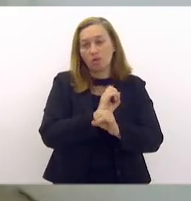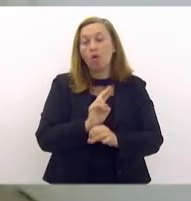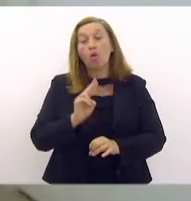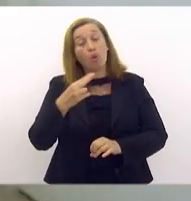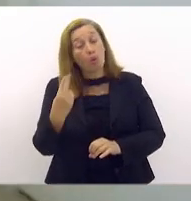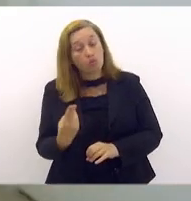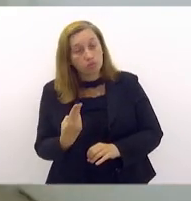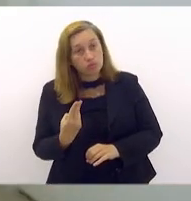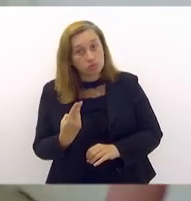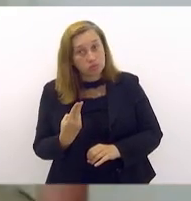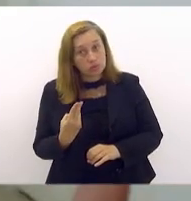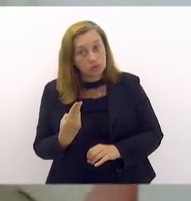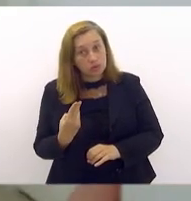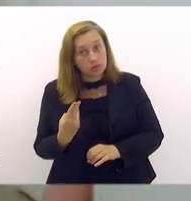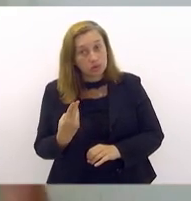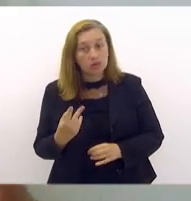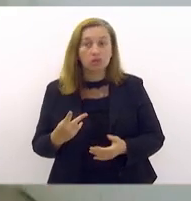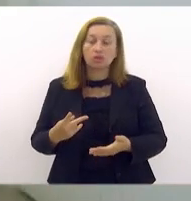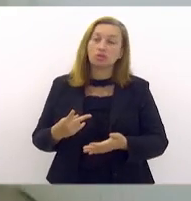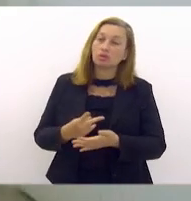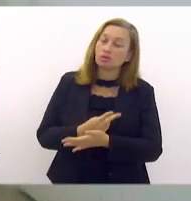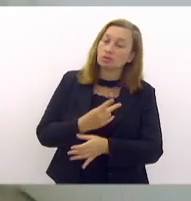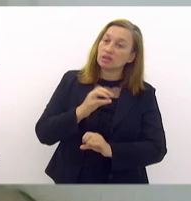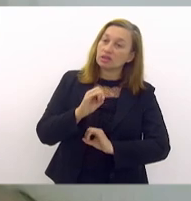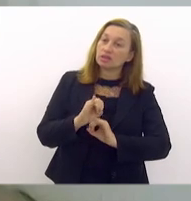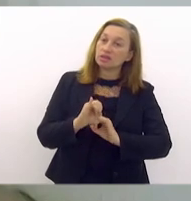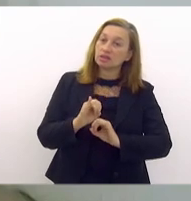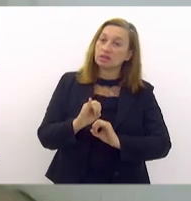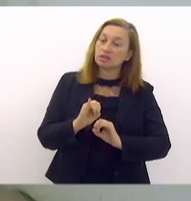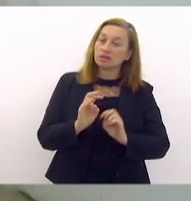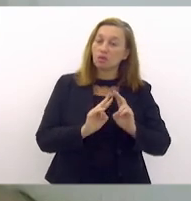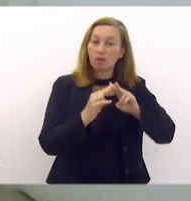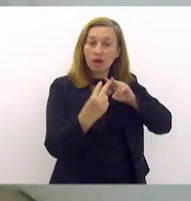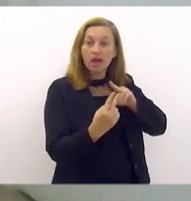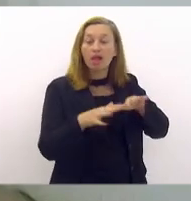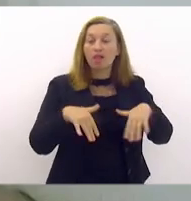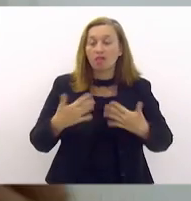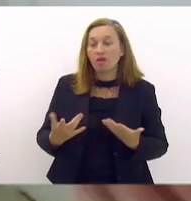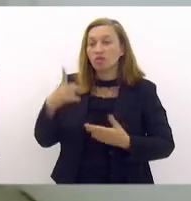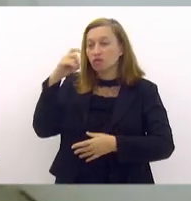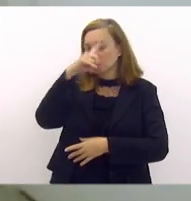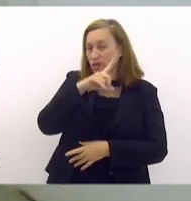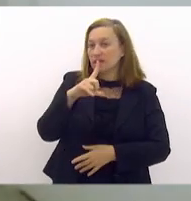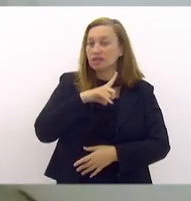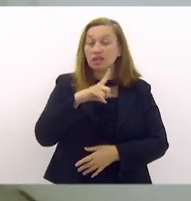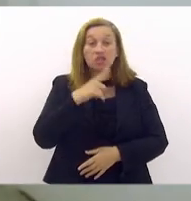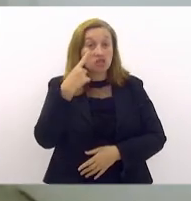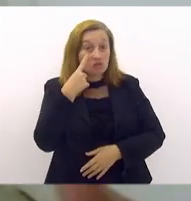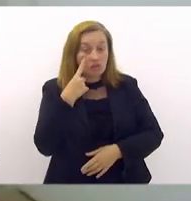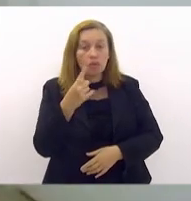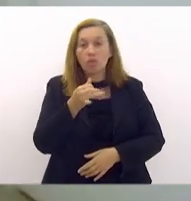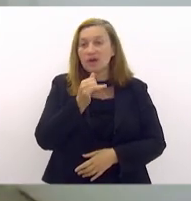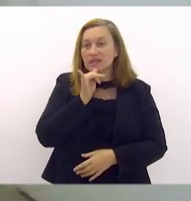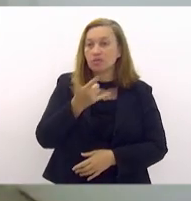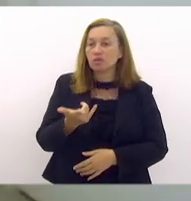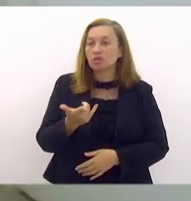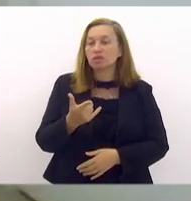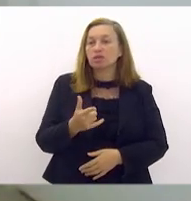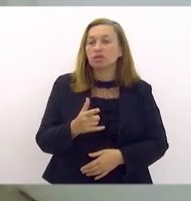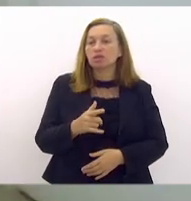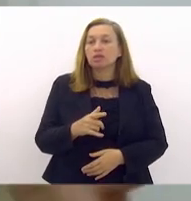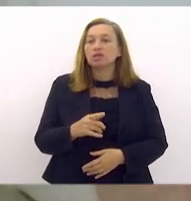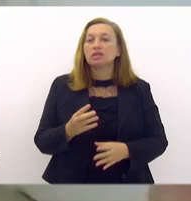isso se sucede na internet. Então, de um modo geral, a gente tem uma dificuldade, a gente tem visto isso, por exemplo, no ataque